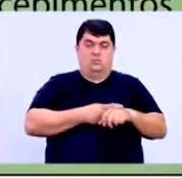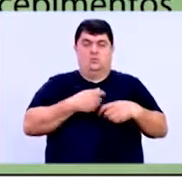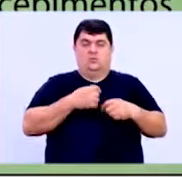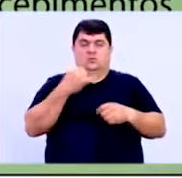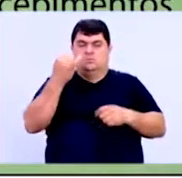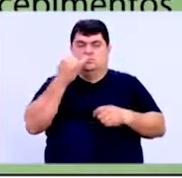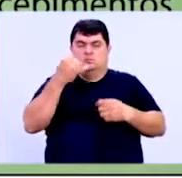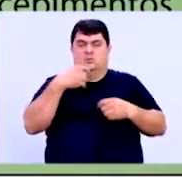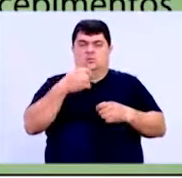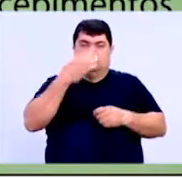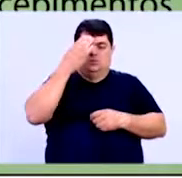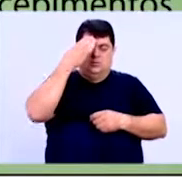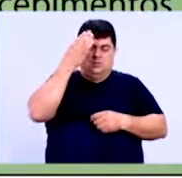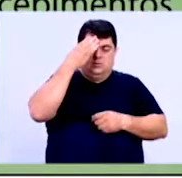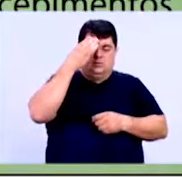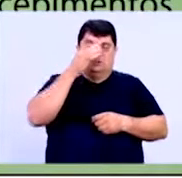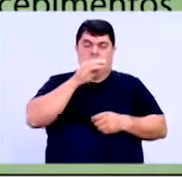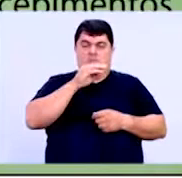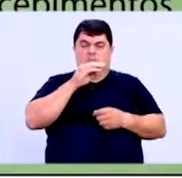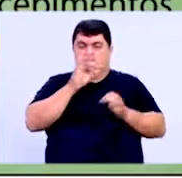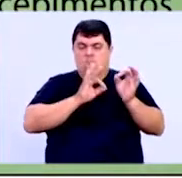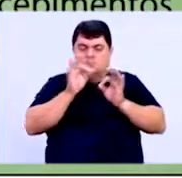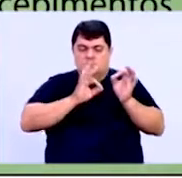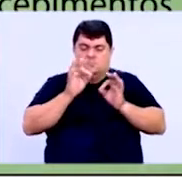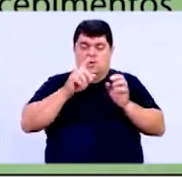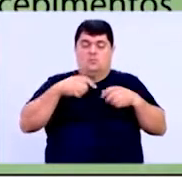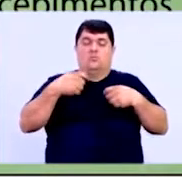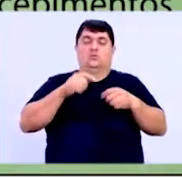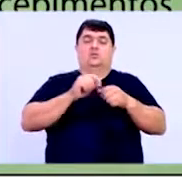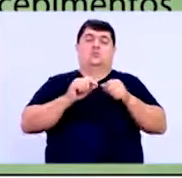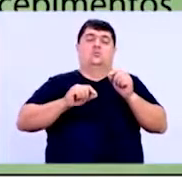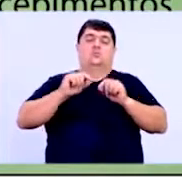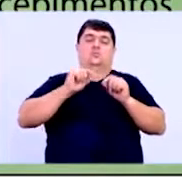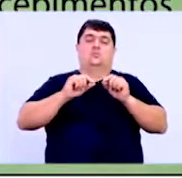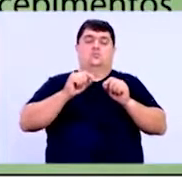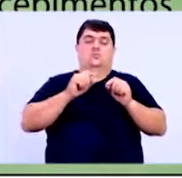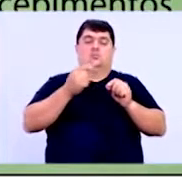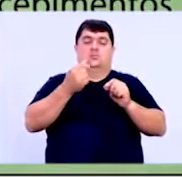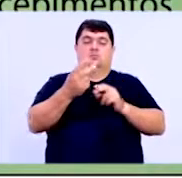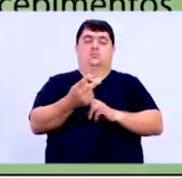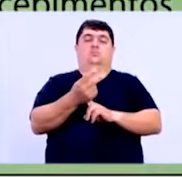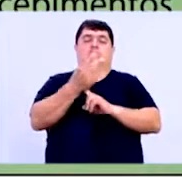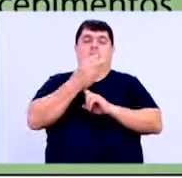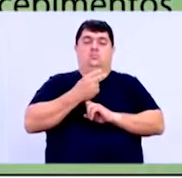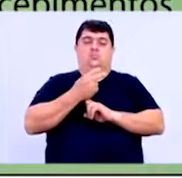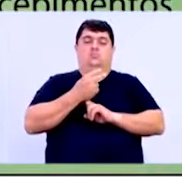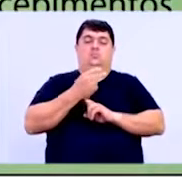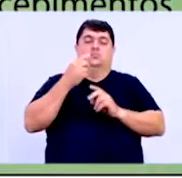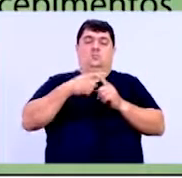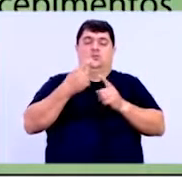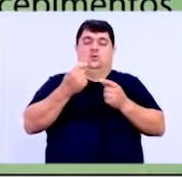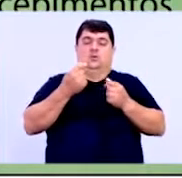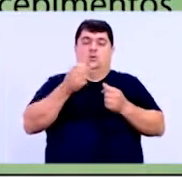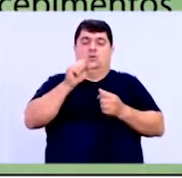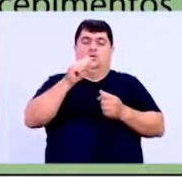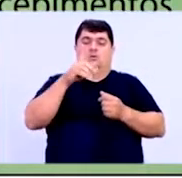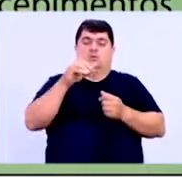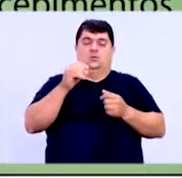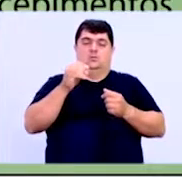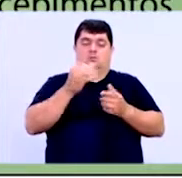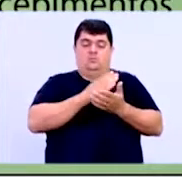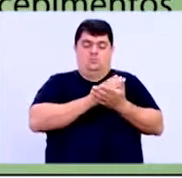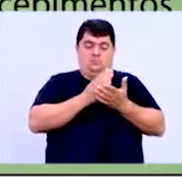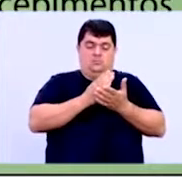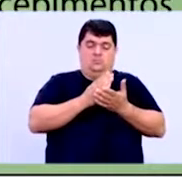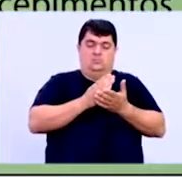que, se não houver sobra, é necessário realizar um empréstimo para que haja saldo inicial mínimo no próximo